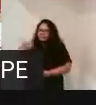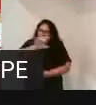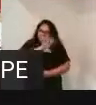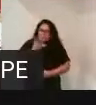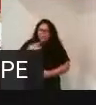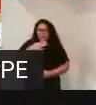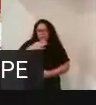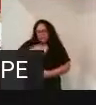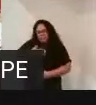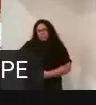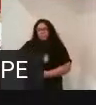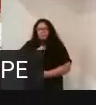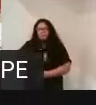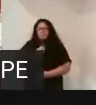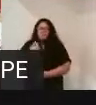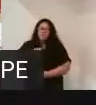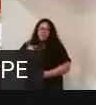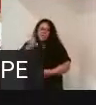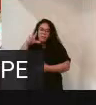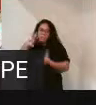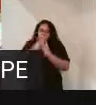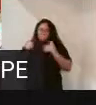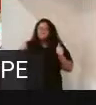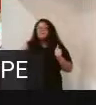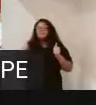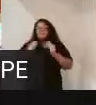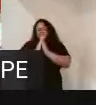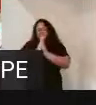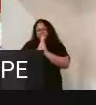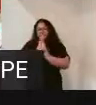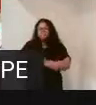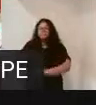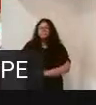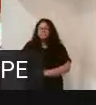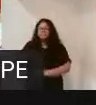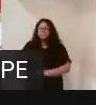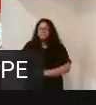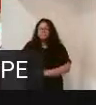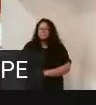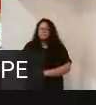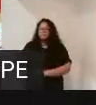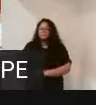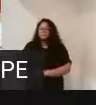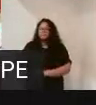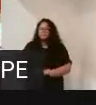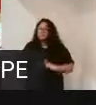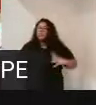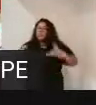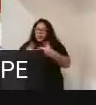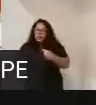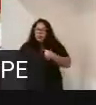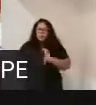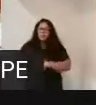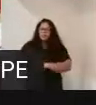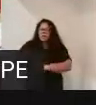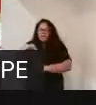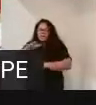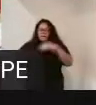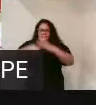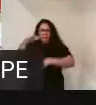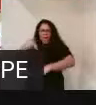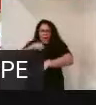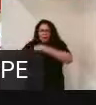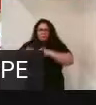um bom tempo falando, mas aqui eu vou pedir um momento para os catadores de materiais recicláveis de Recife. Então, pessoas catadores de materiais recicláveis de